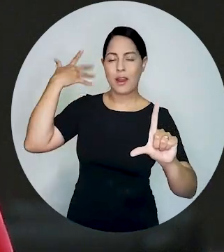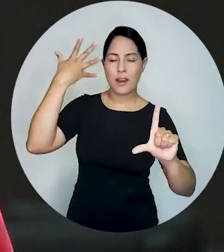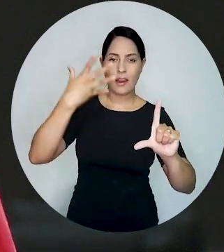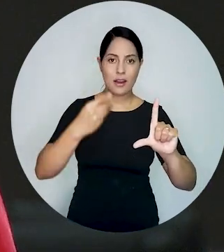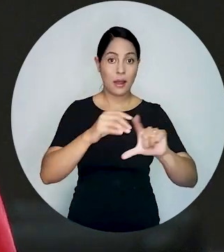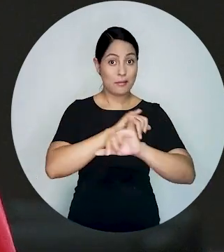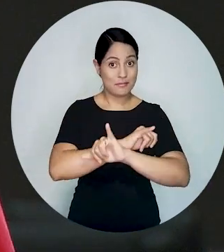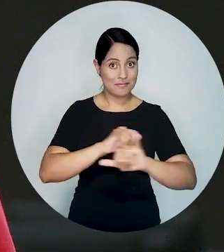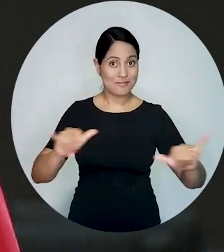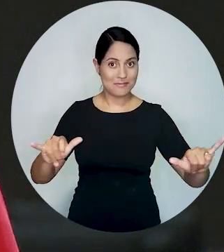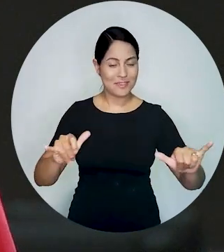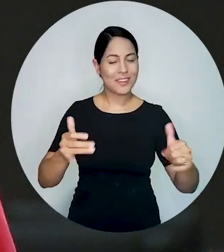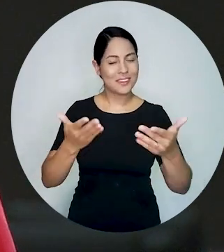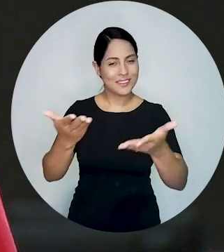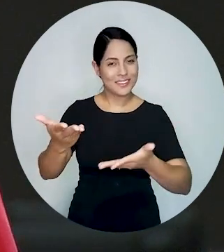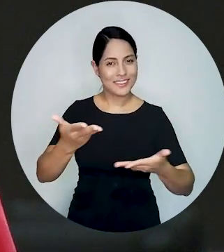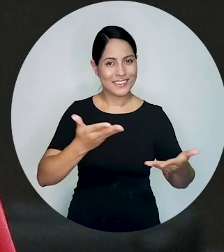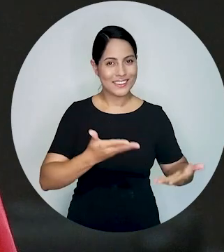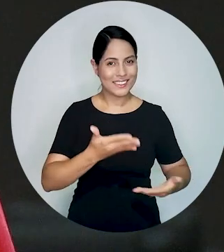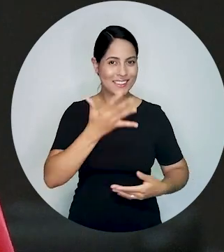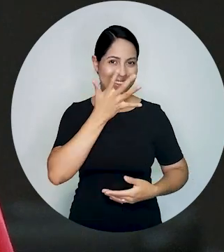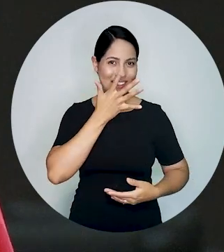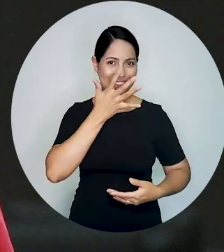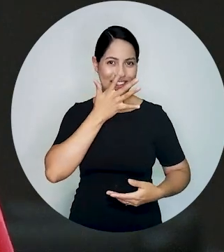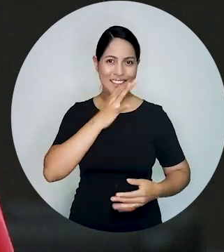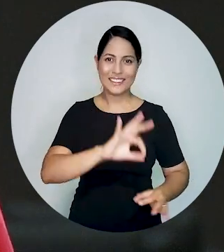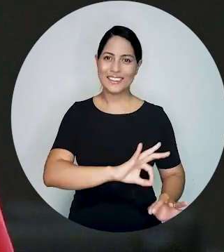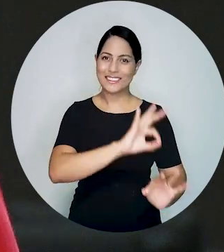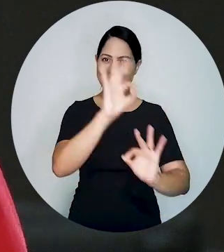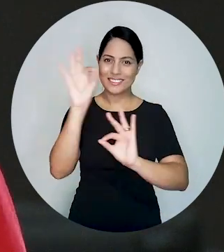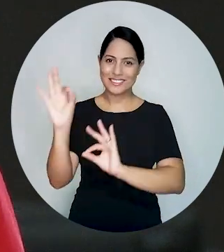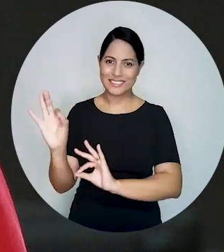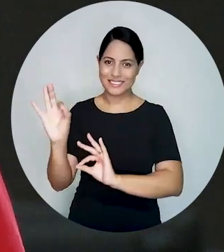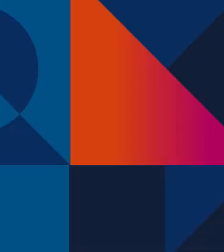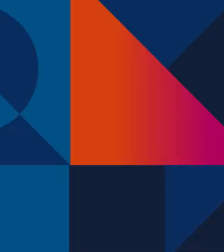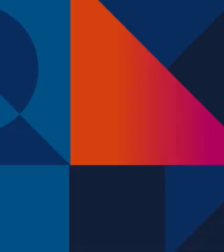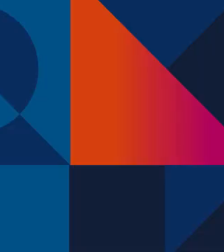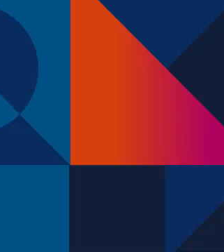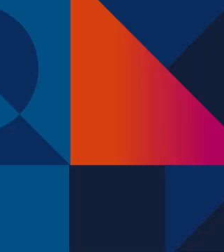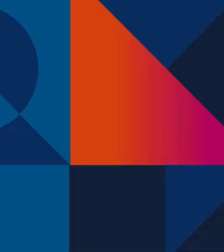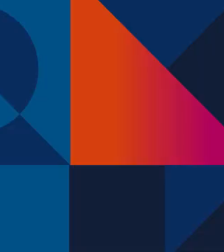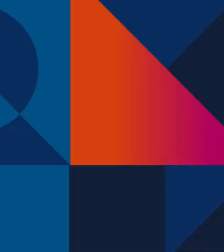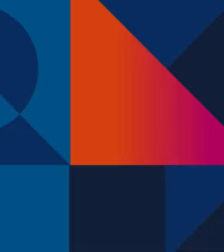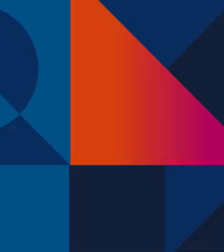de retrospectiva. Você, claro, é o nosso convidado. Já estamos no ar.